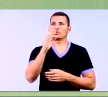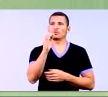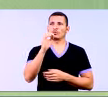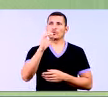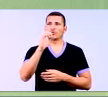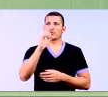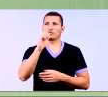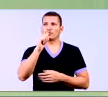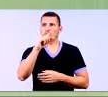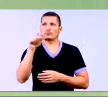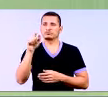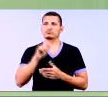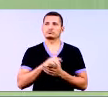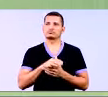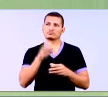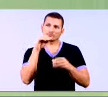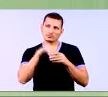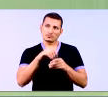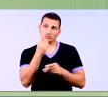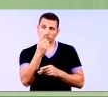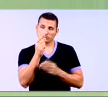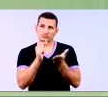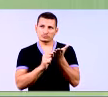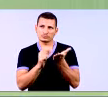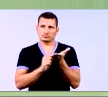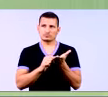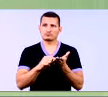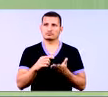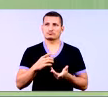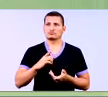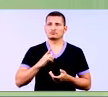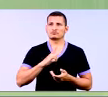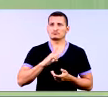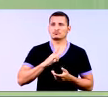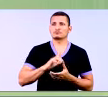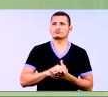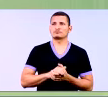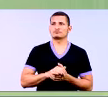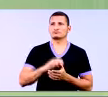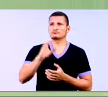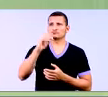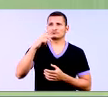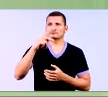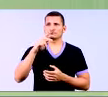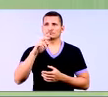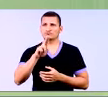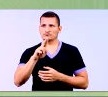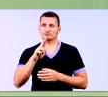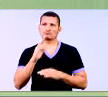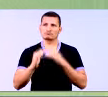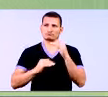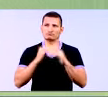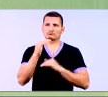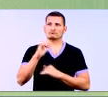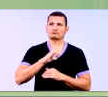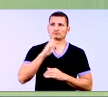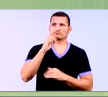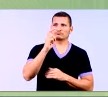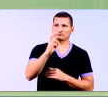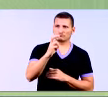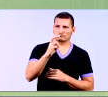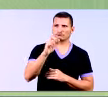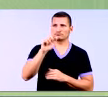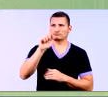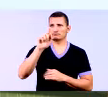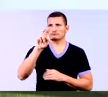os processadores mais modernos, isso já está aqui já na faixa de 6.1, 6.2, mas são caríssimos. Gente, a gente tem processador